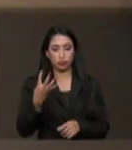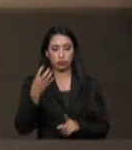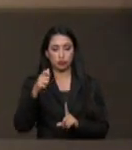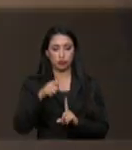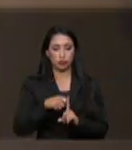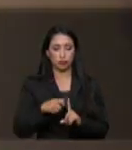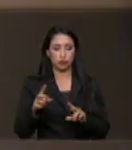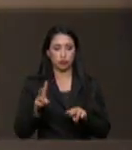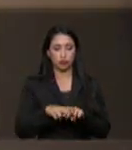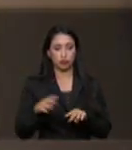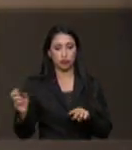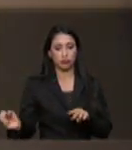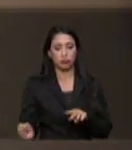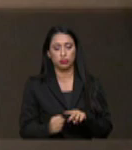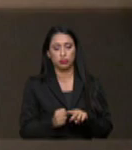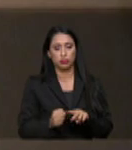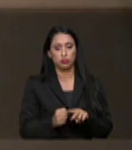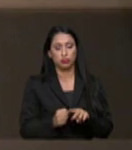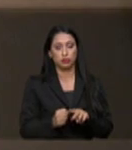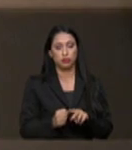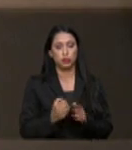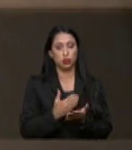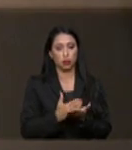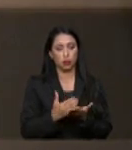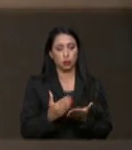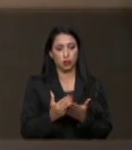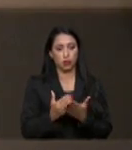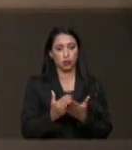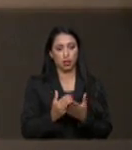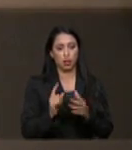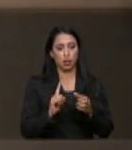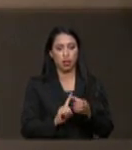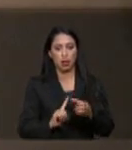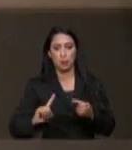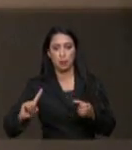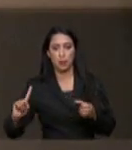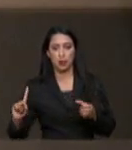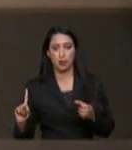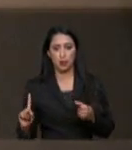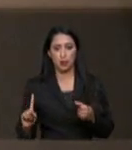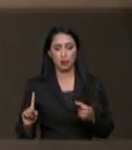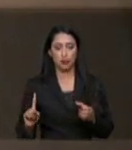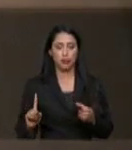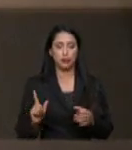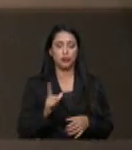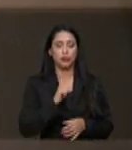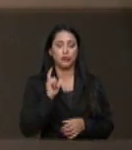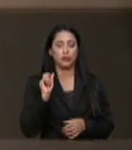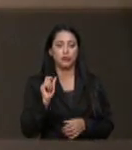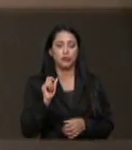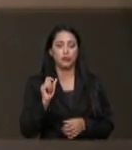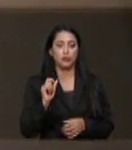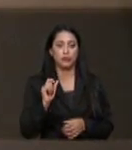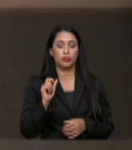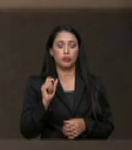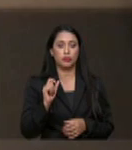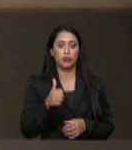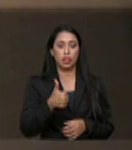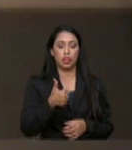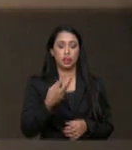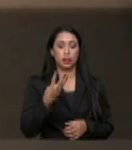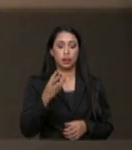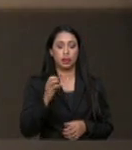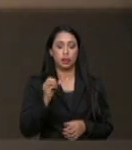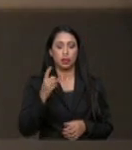meses de reclusão em regime Inicial aberto o e considerando as agravantes cento e trinta